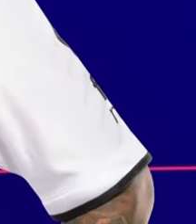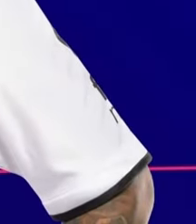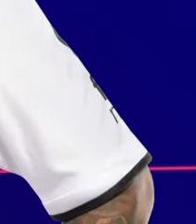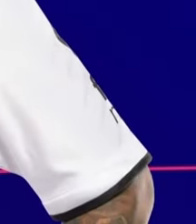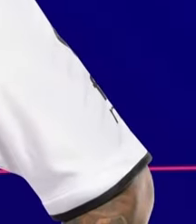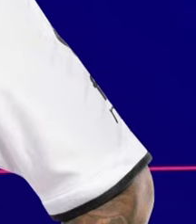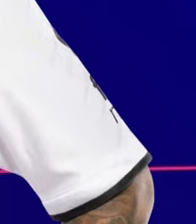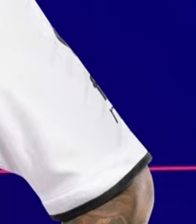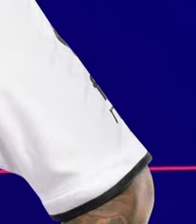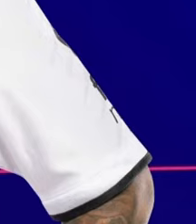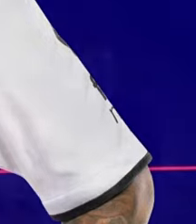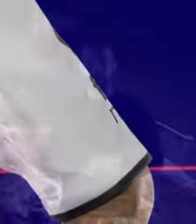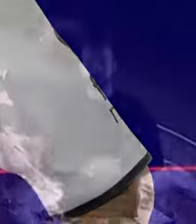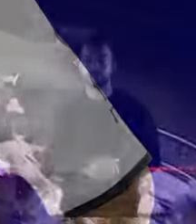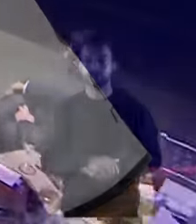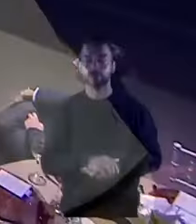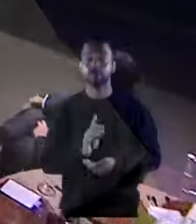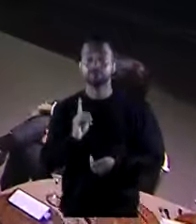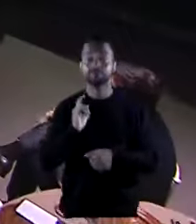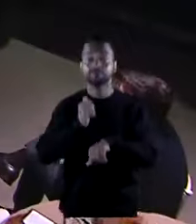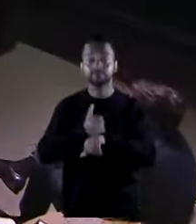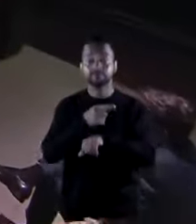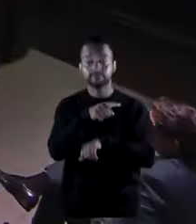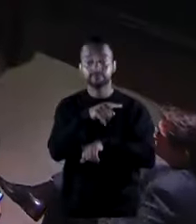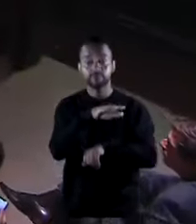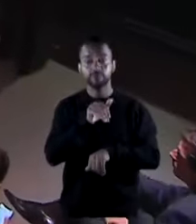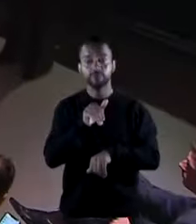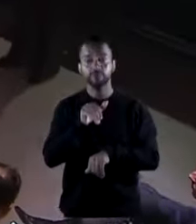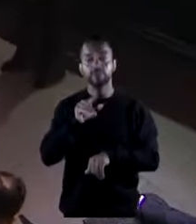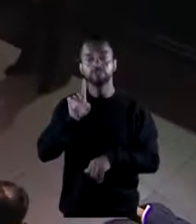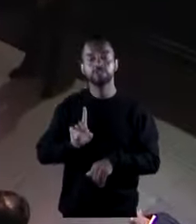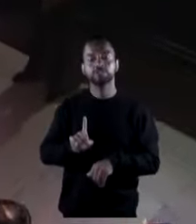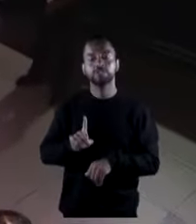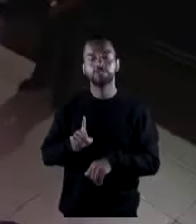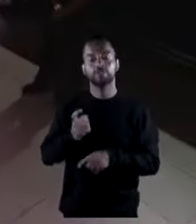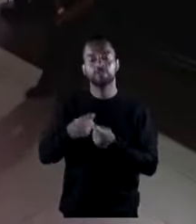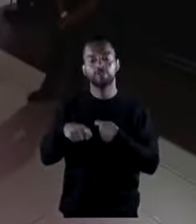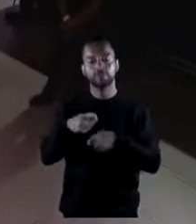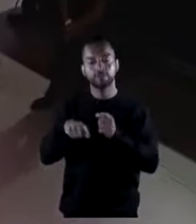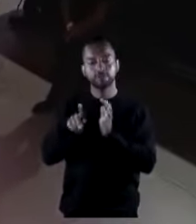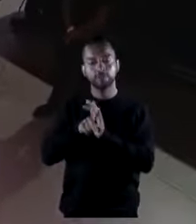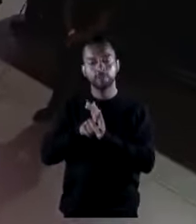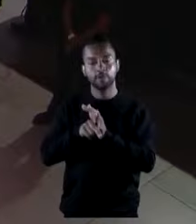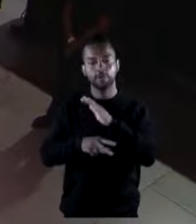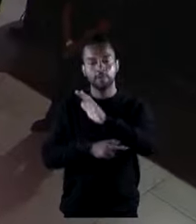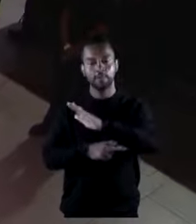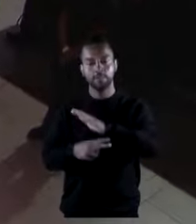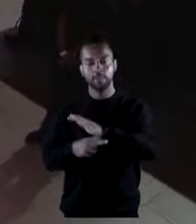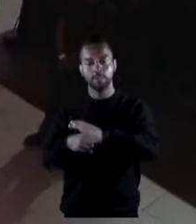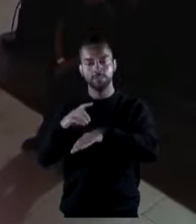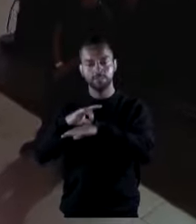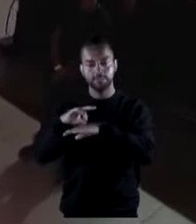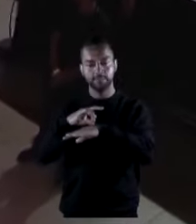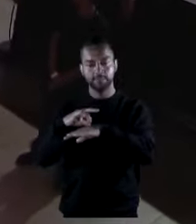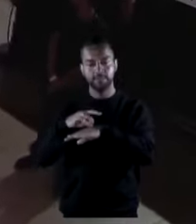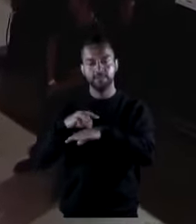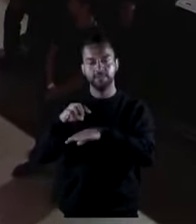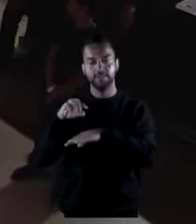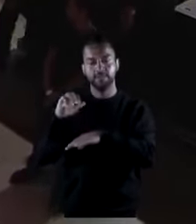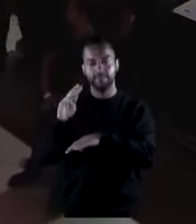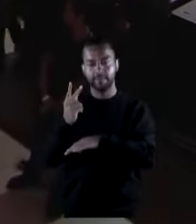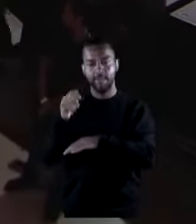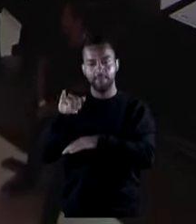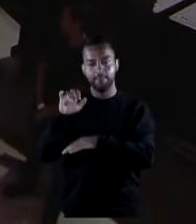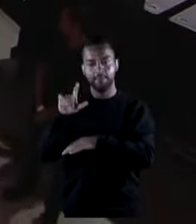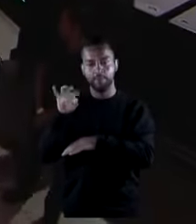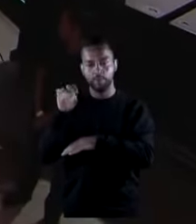o prêmio, em nome dele, eu convido ao palco o diretor financeiro da Ponte Preta, Hamilton Caviola. Por favor,